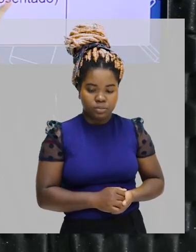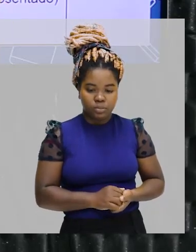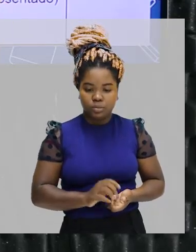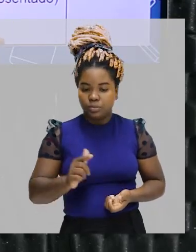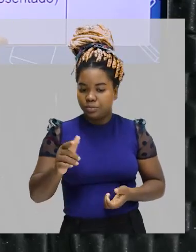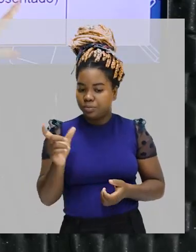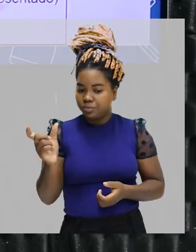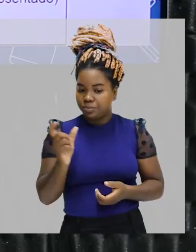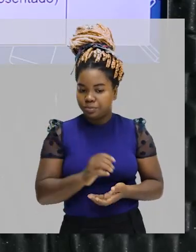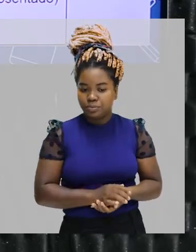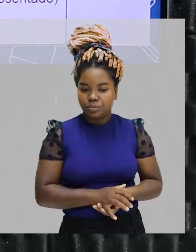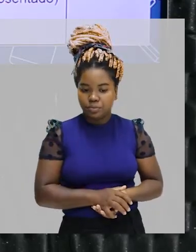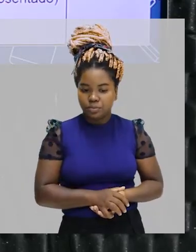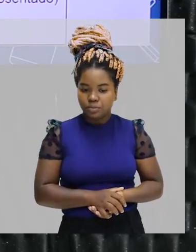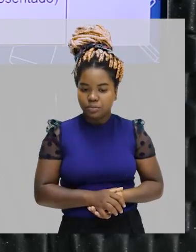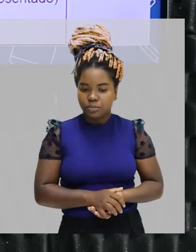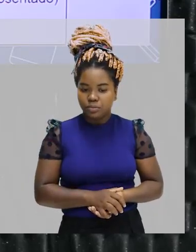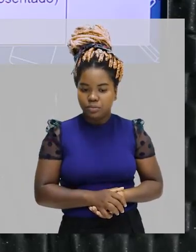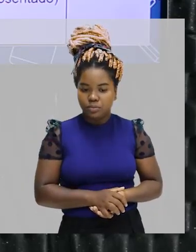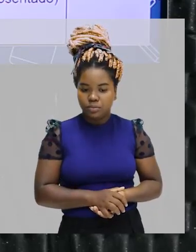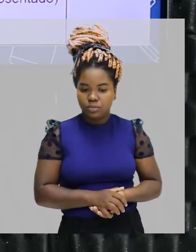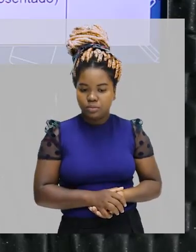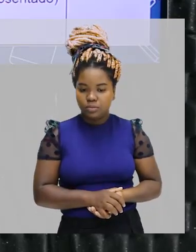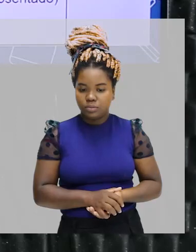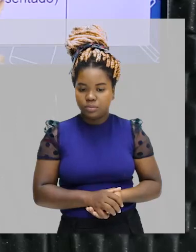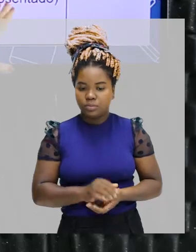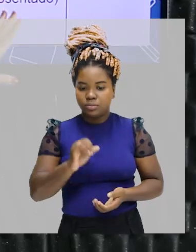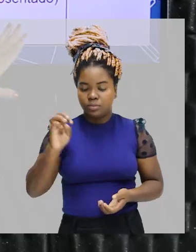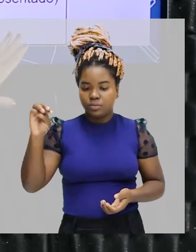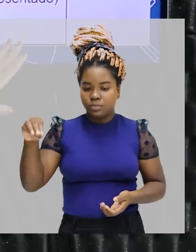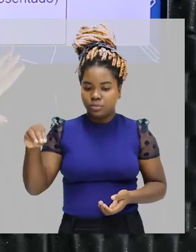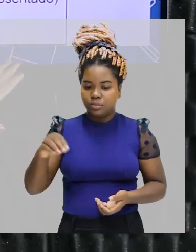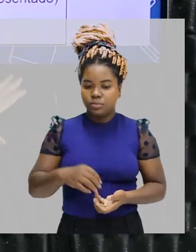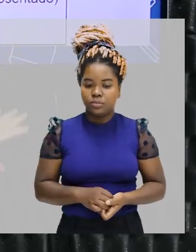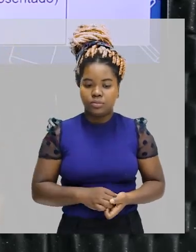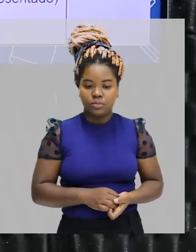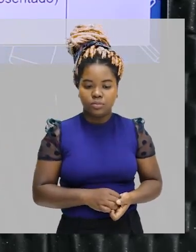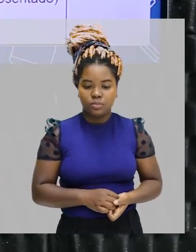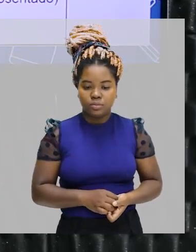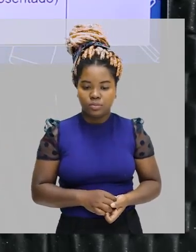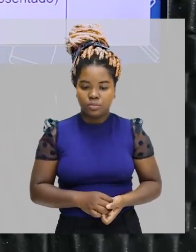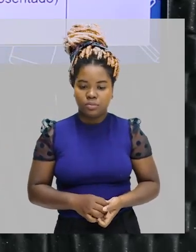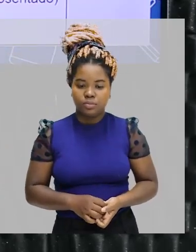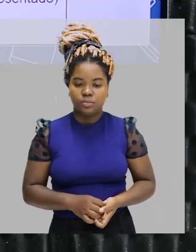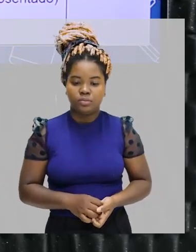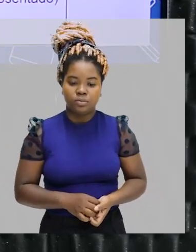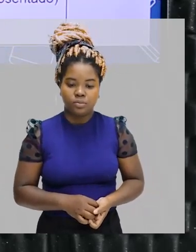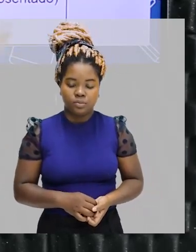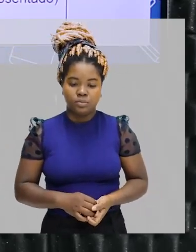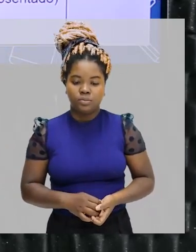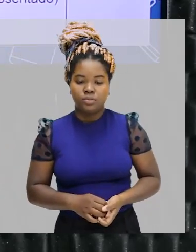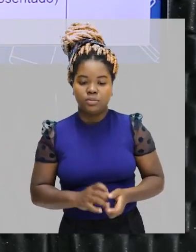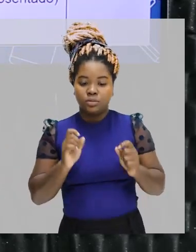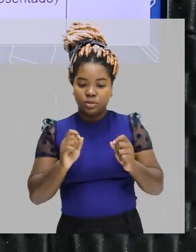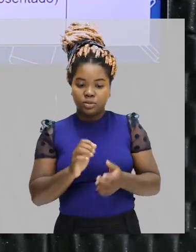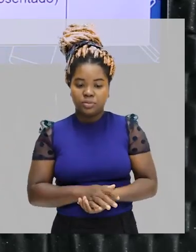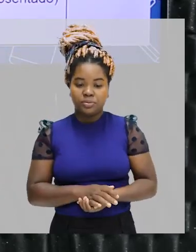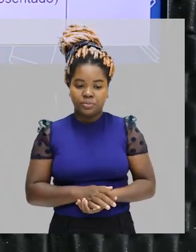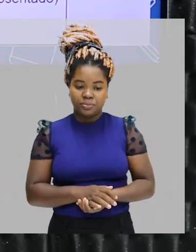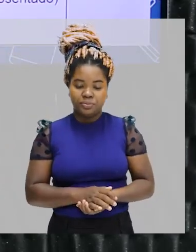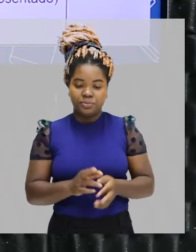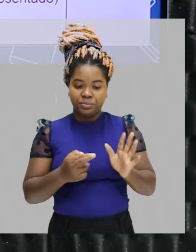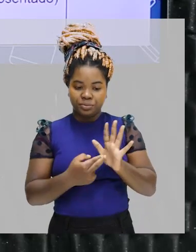retired. Retired é um falso cognato. Parece com retirar ou retirado, mas na verdade é uma palavra